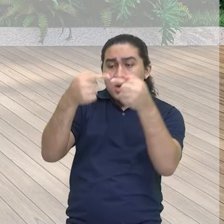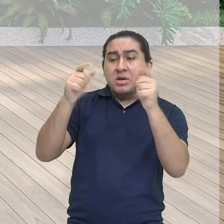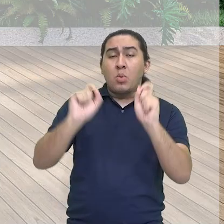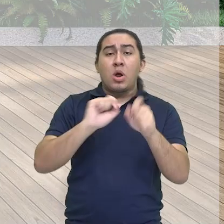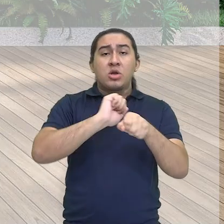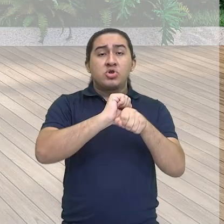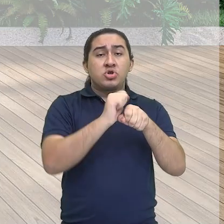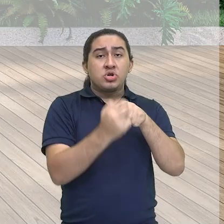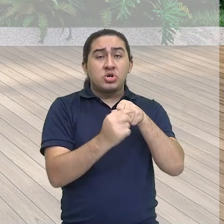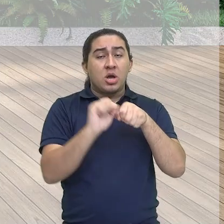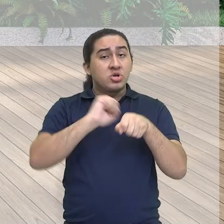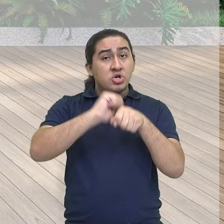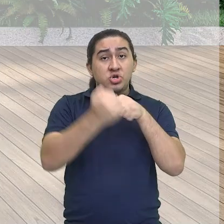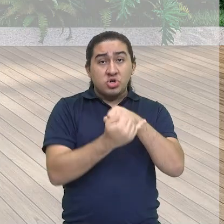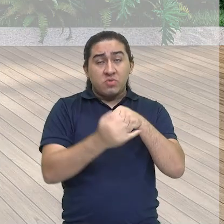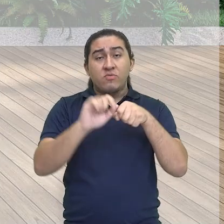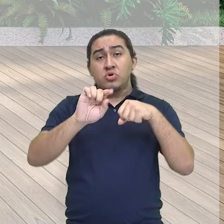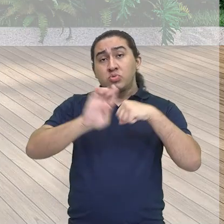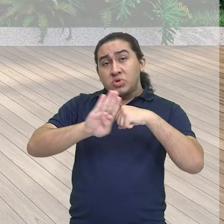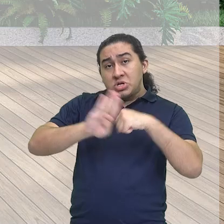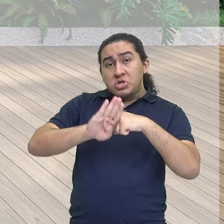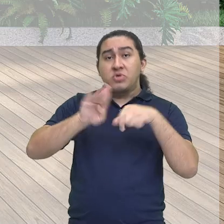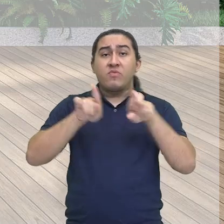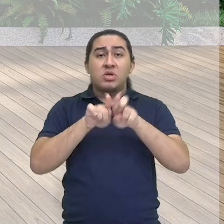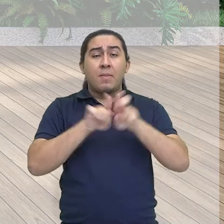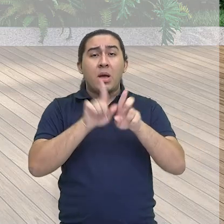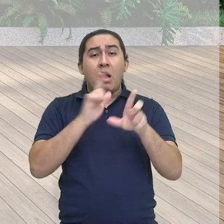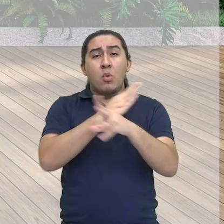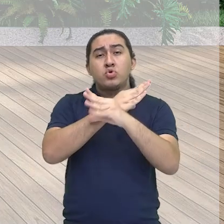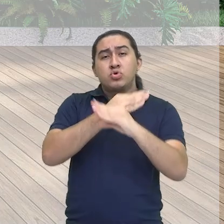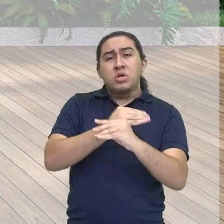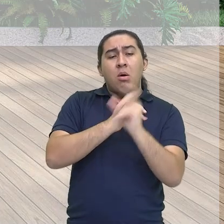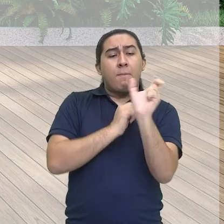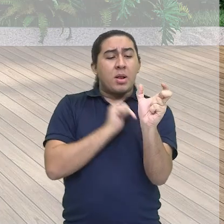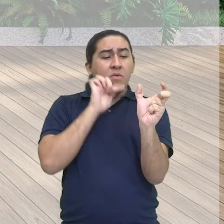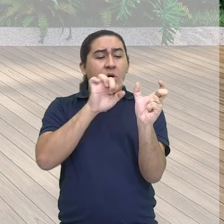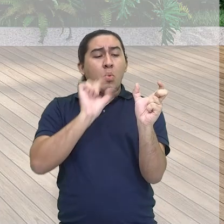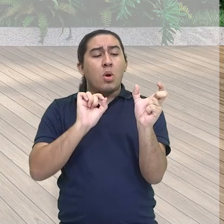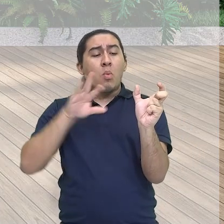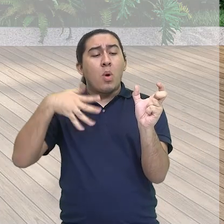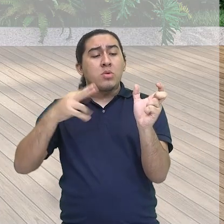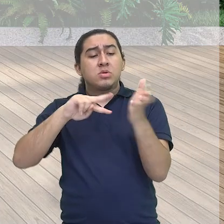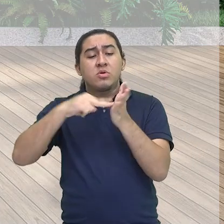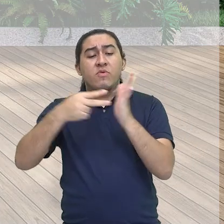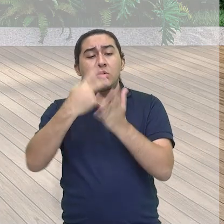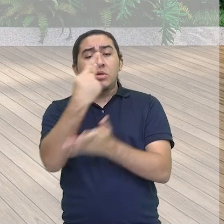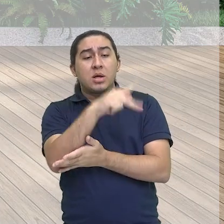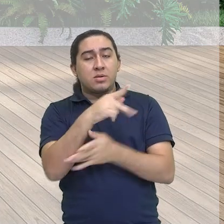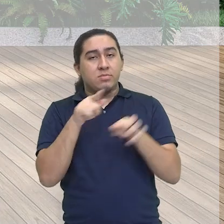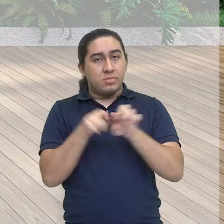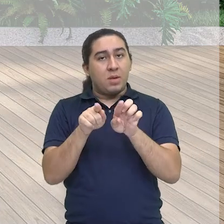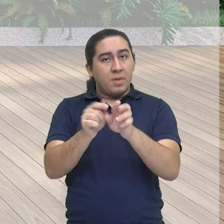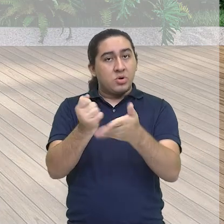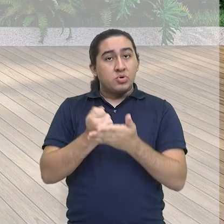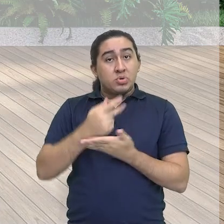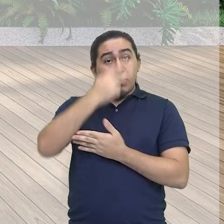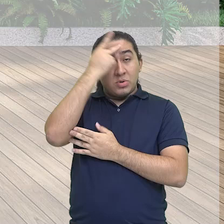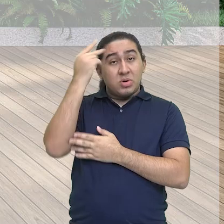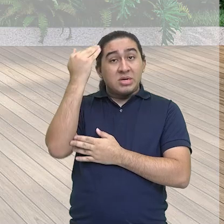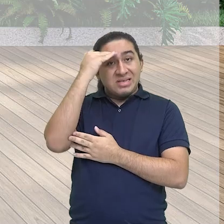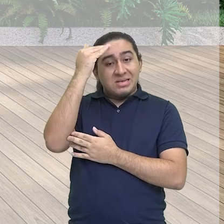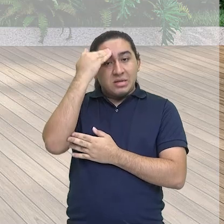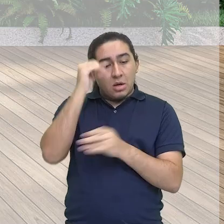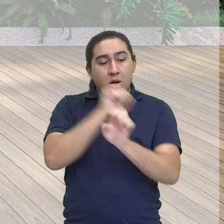o que é um substantivo, aquela conjunção, o que é que ela representa, também vai ajudar muito a fazer